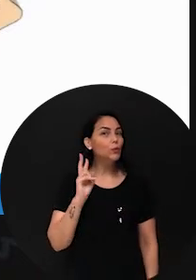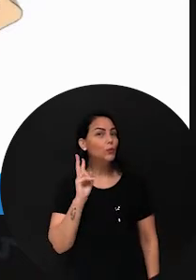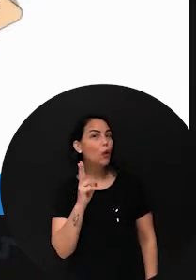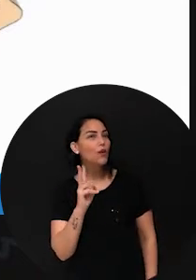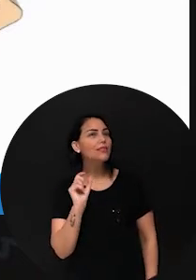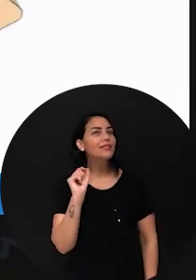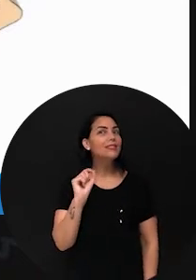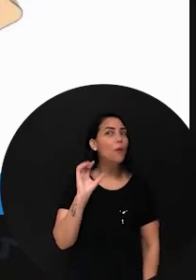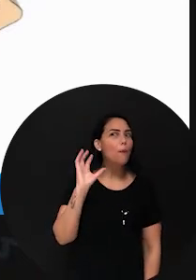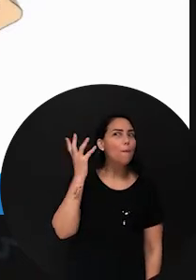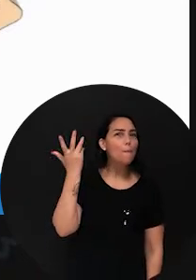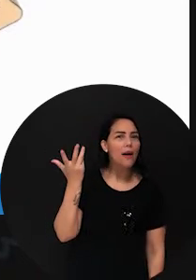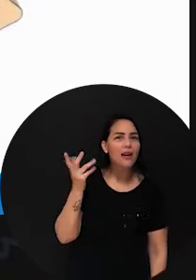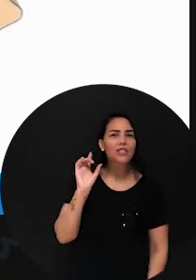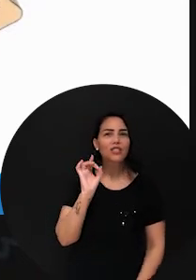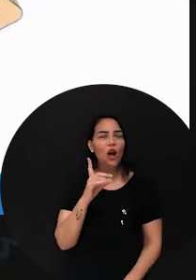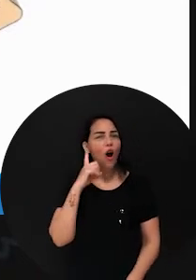som.